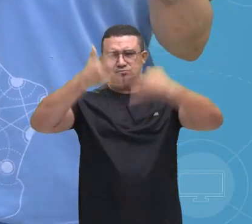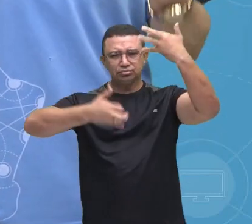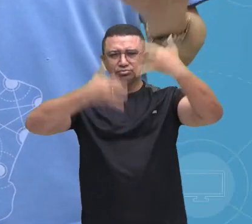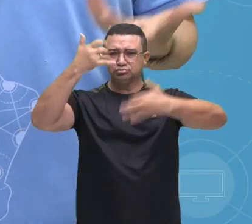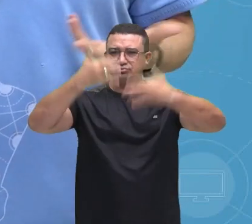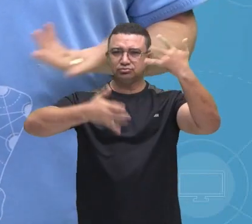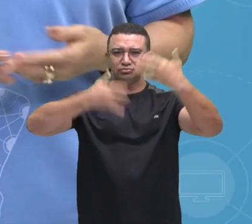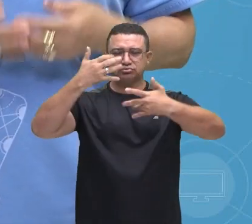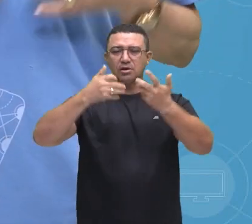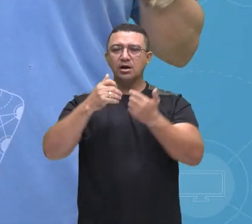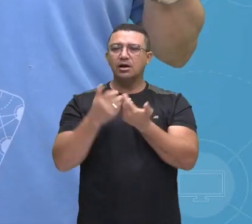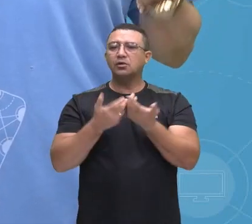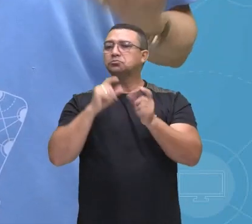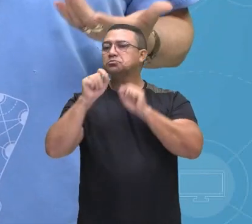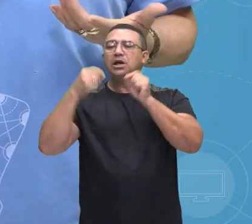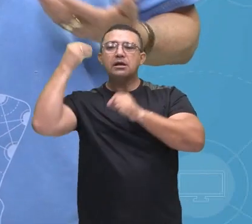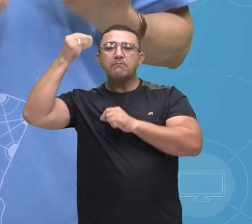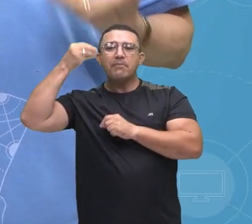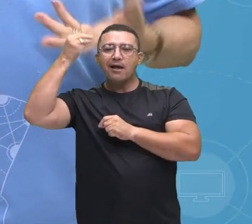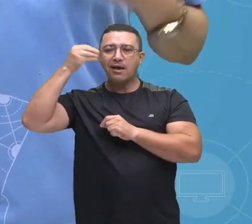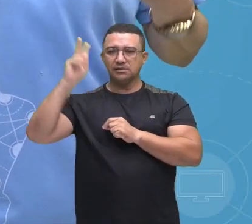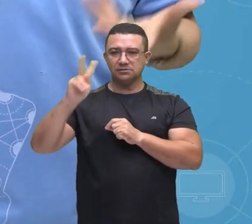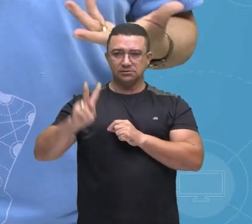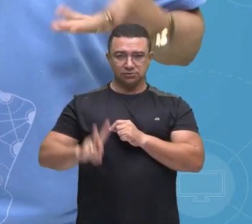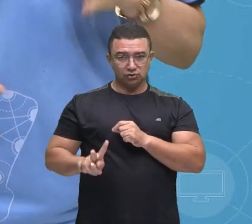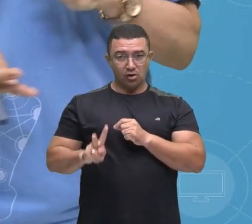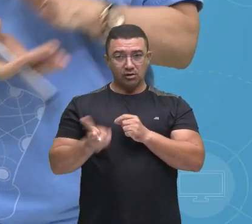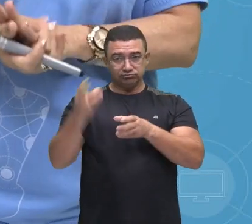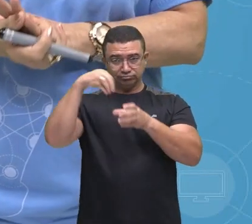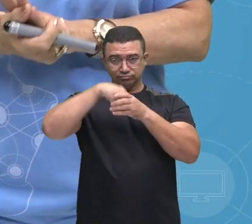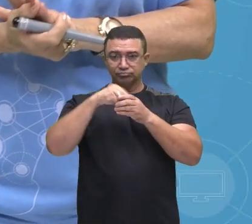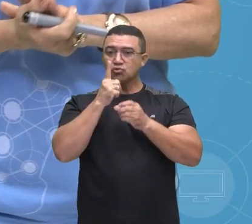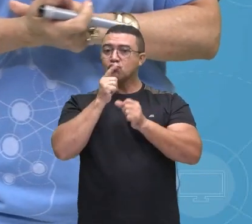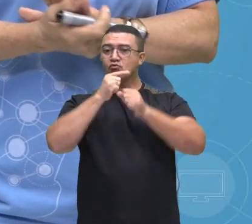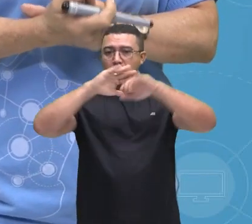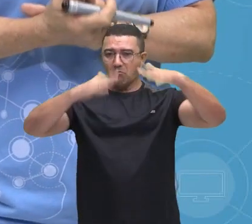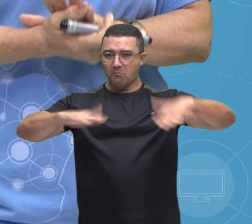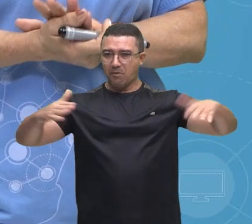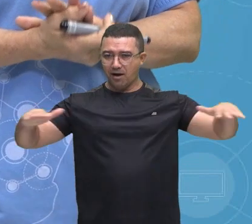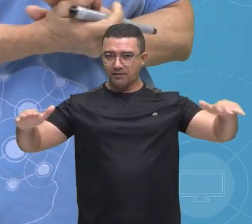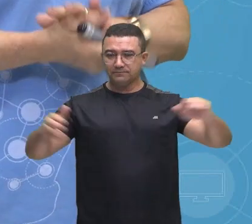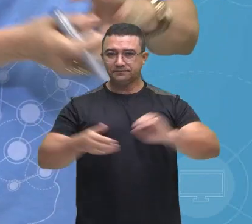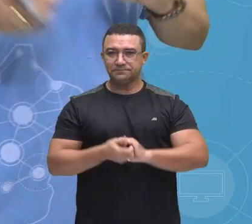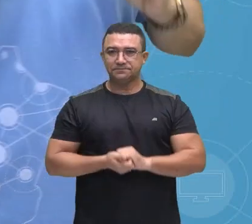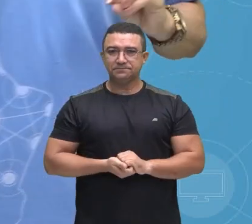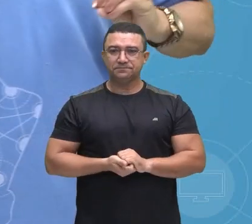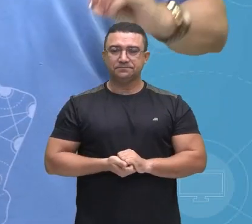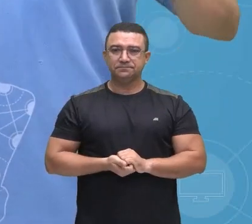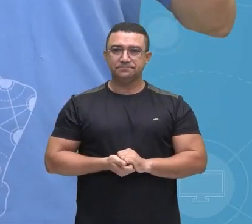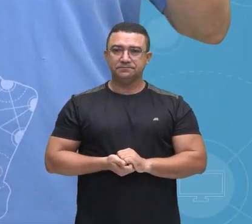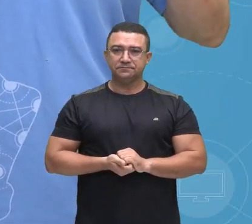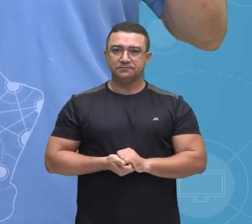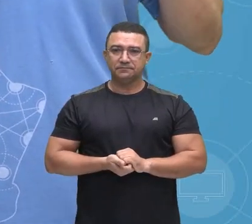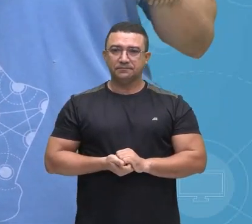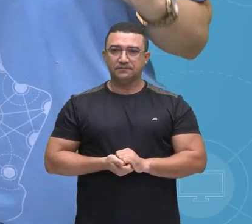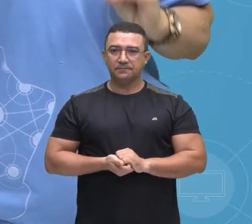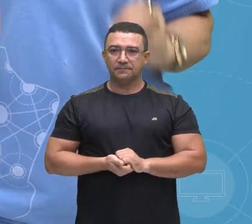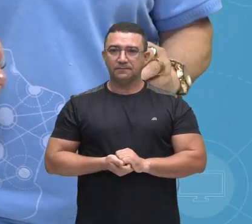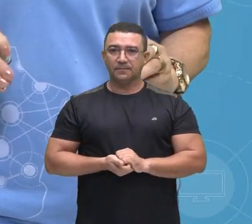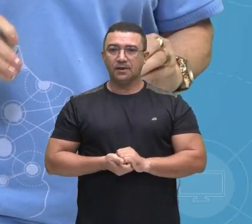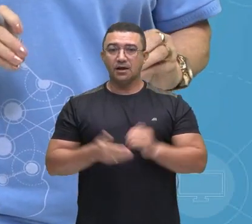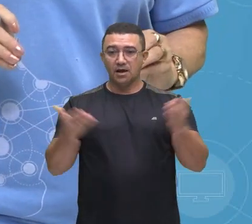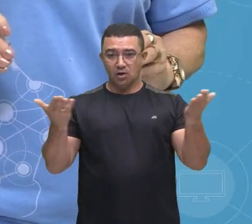tempo essas peripécias, essa história deles no mar. Muito bem. Seguindo, então, vamos lá para